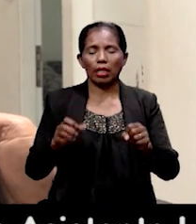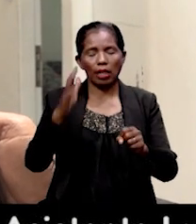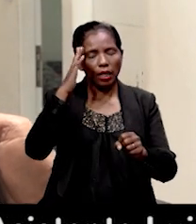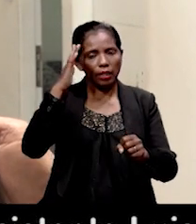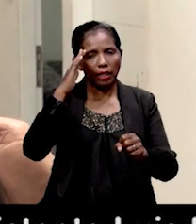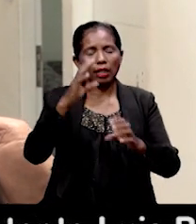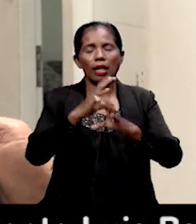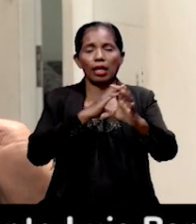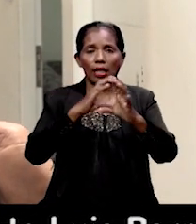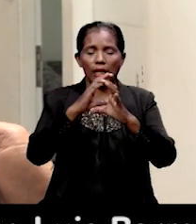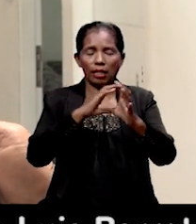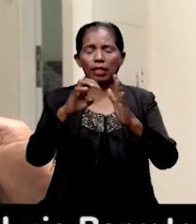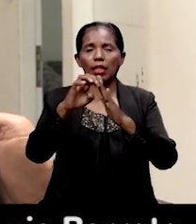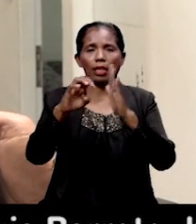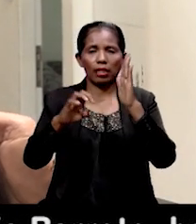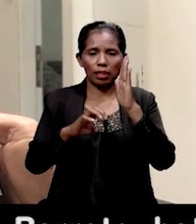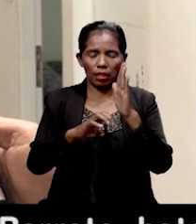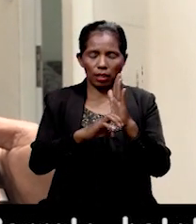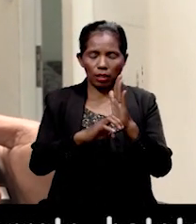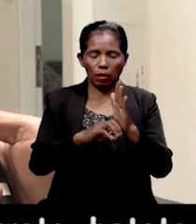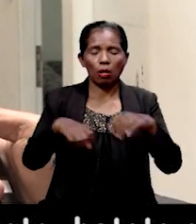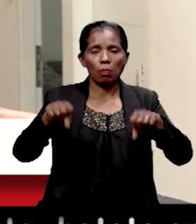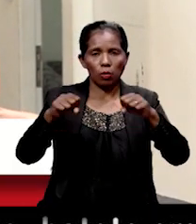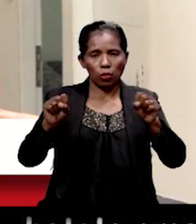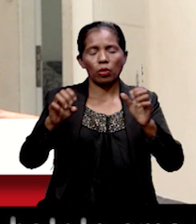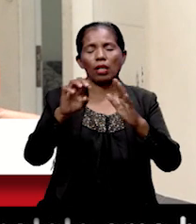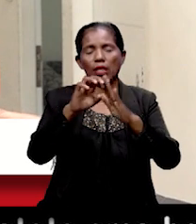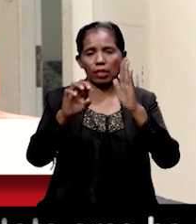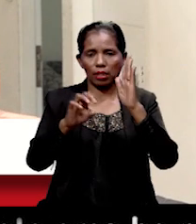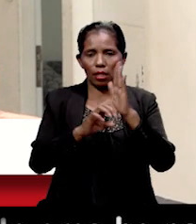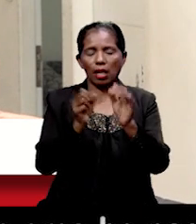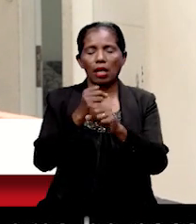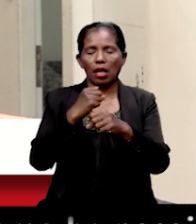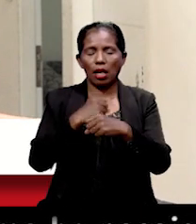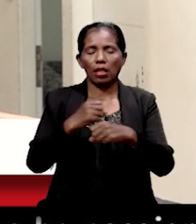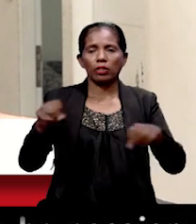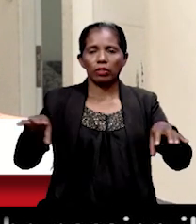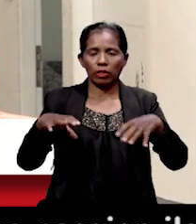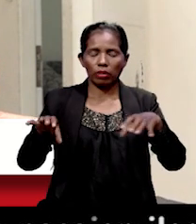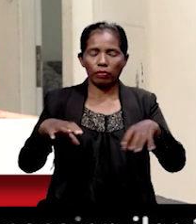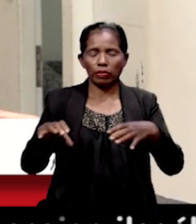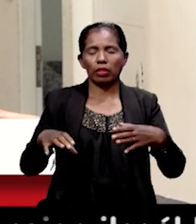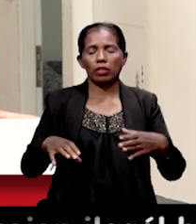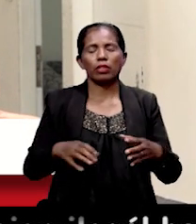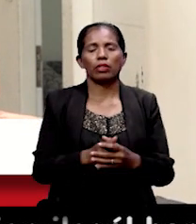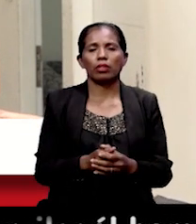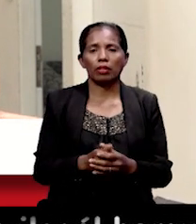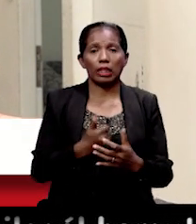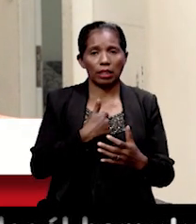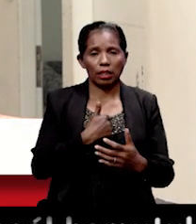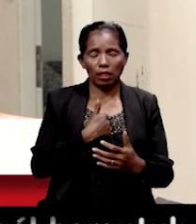movimento careta estado valo, motorizar estado valo, nevema khalao falecernia active res privado, comunica